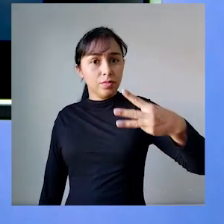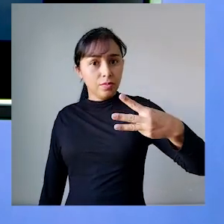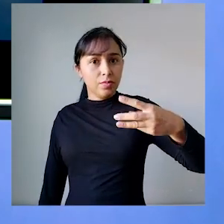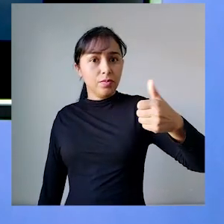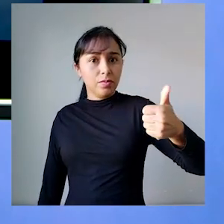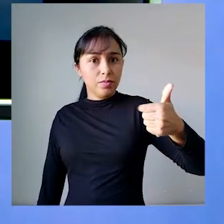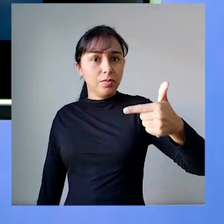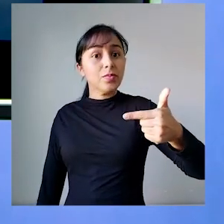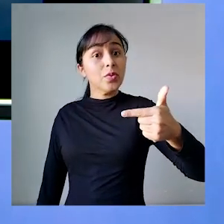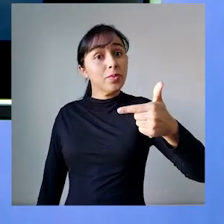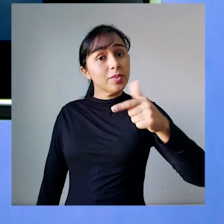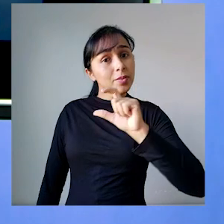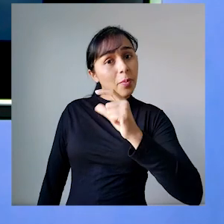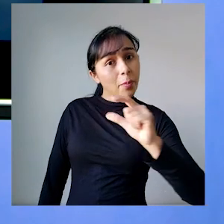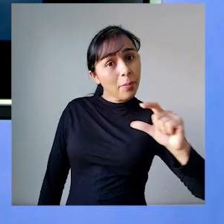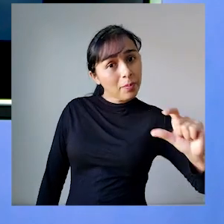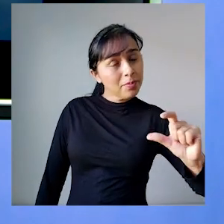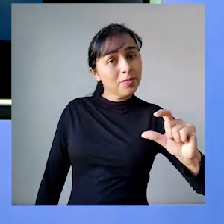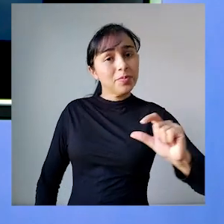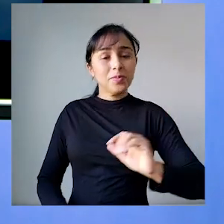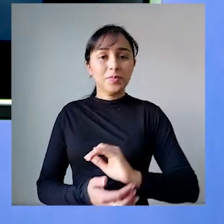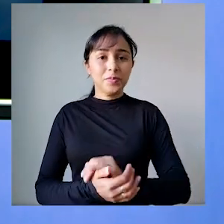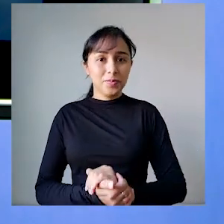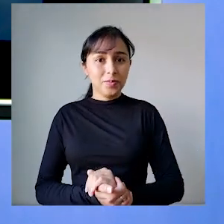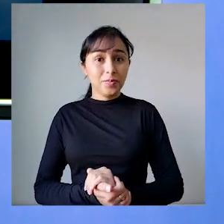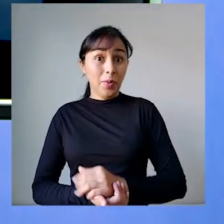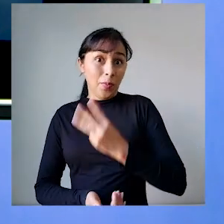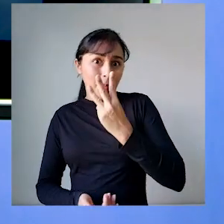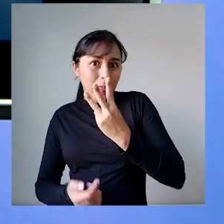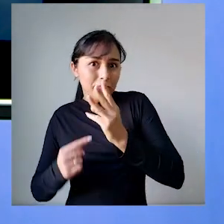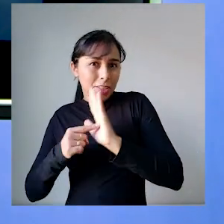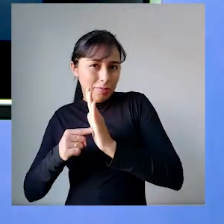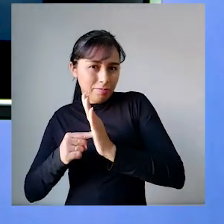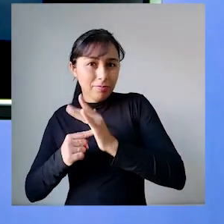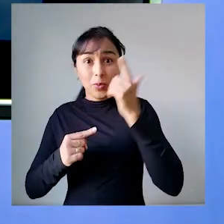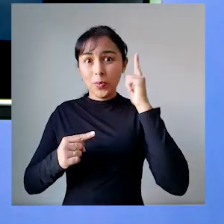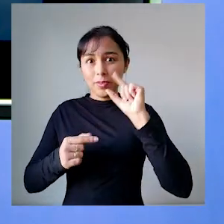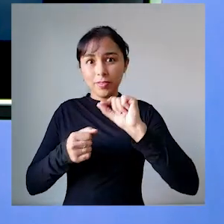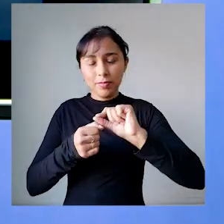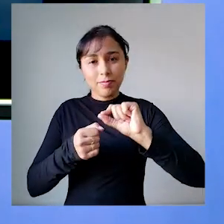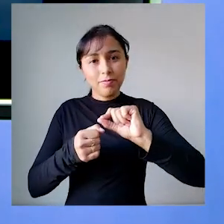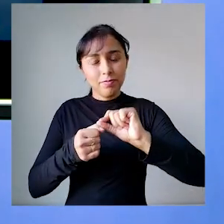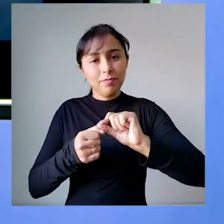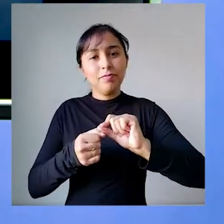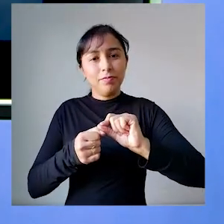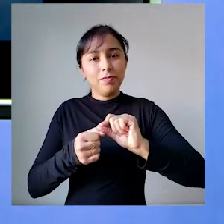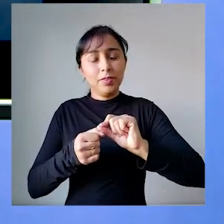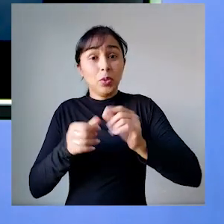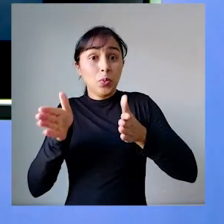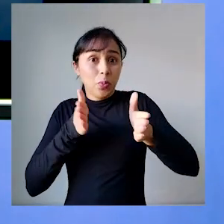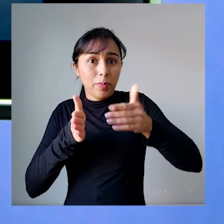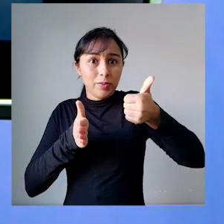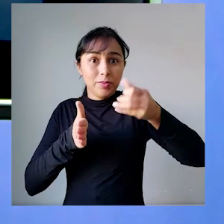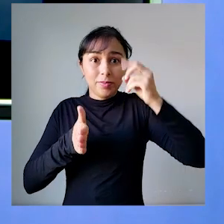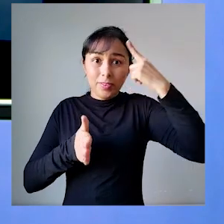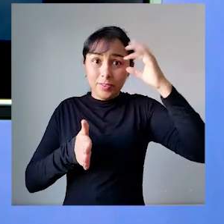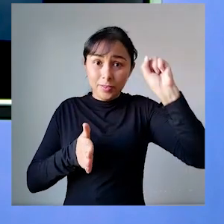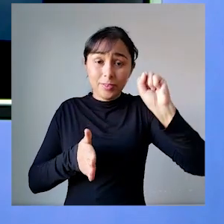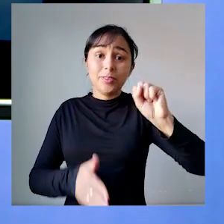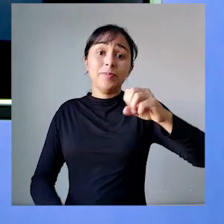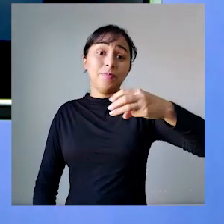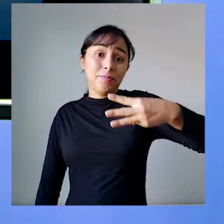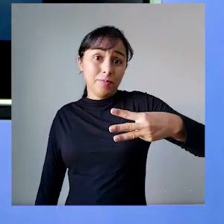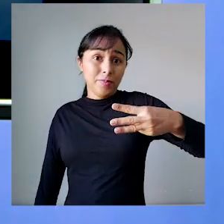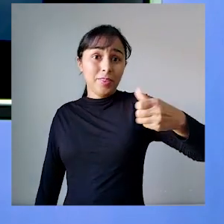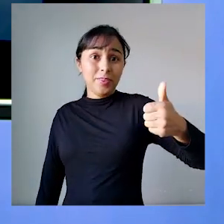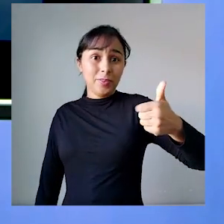de 312 peças. Então, essas 3 máquinas vão conseguir fazer, trabalhando 10 dias, essa